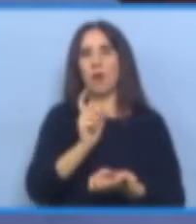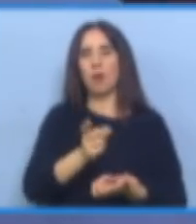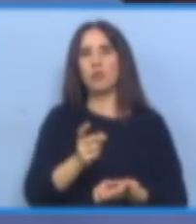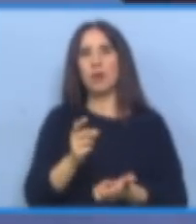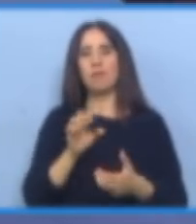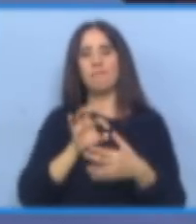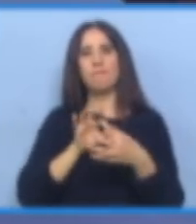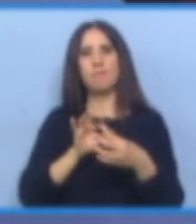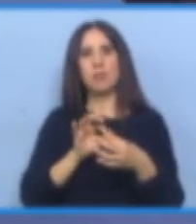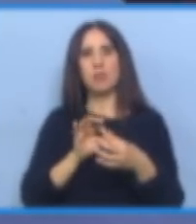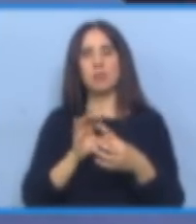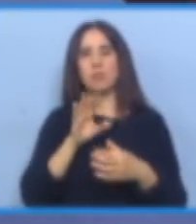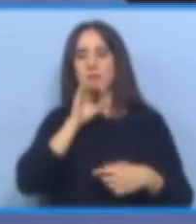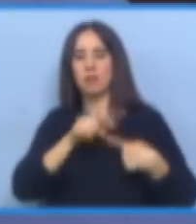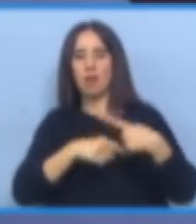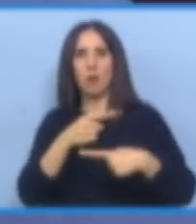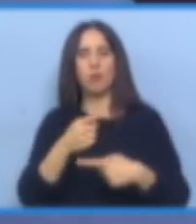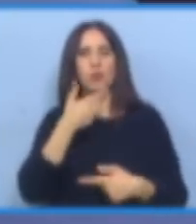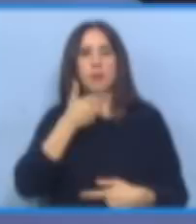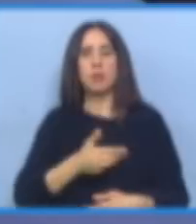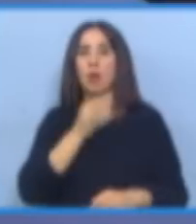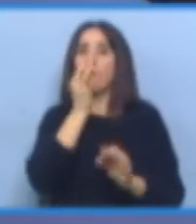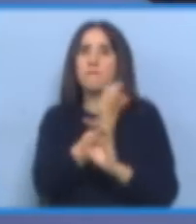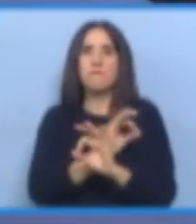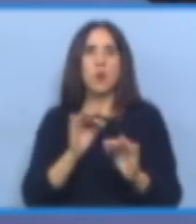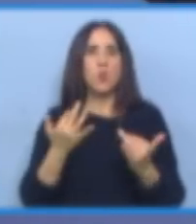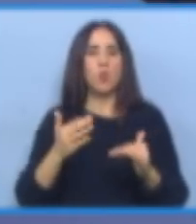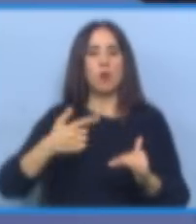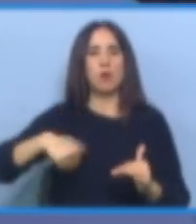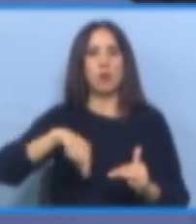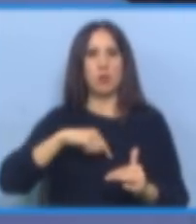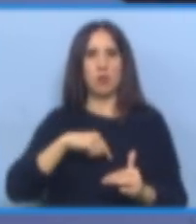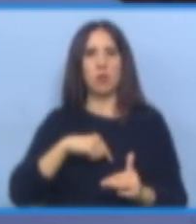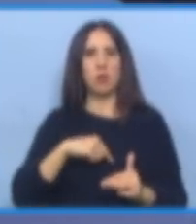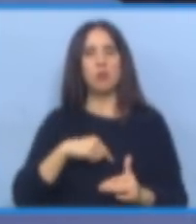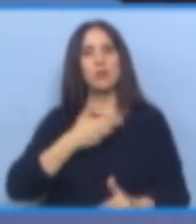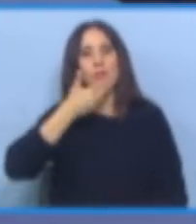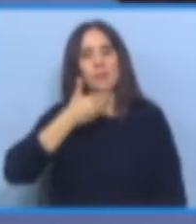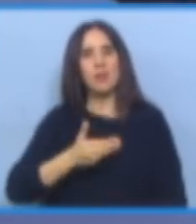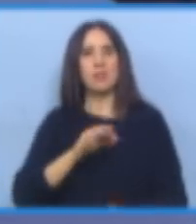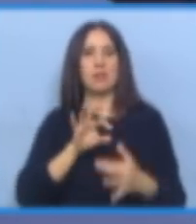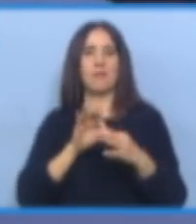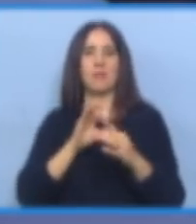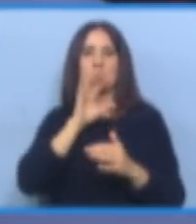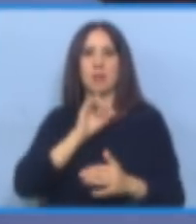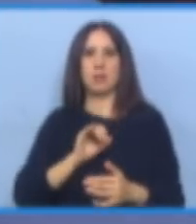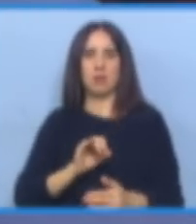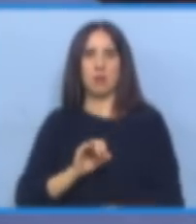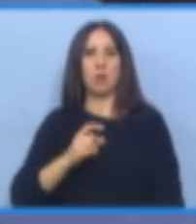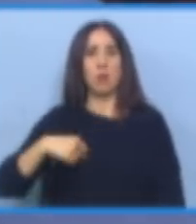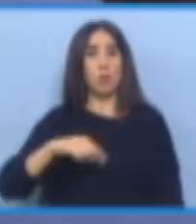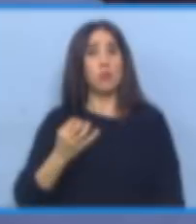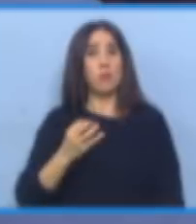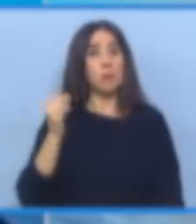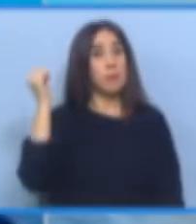da filiação. Como é admirável, como é extraordinário nós fazermos essa experiência da filiação. Somos, de